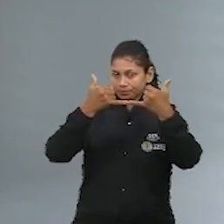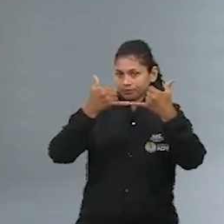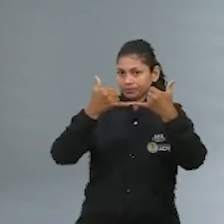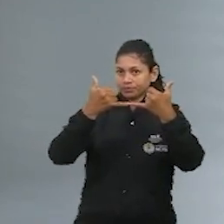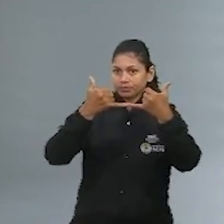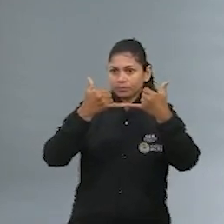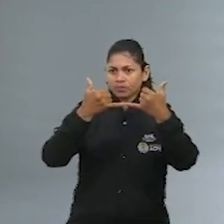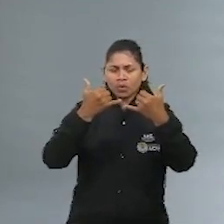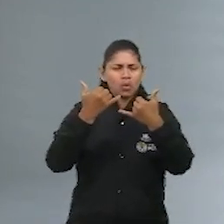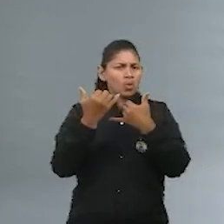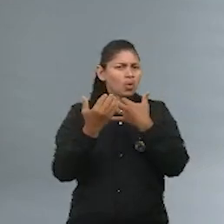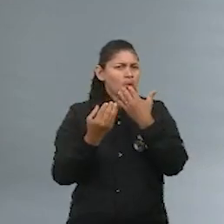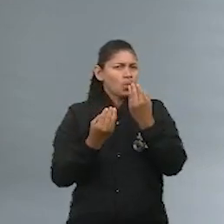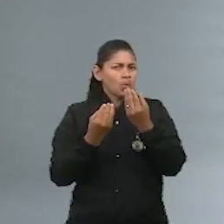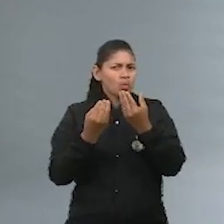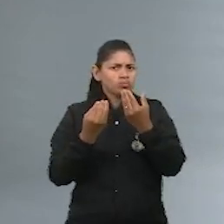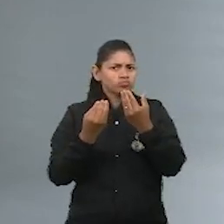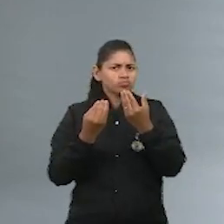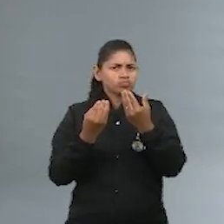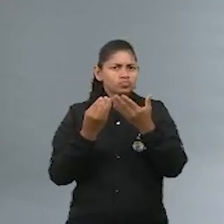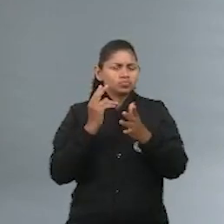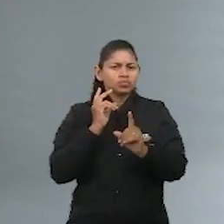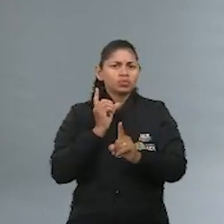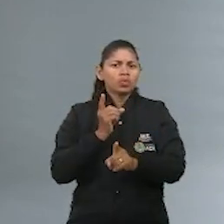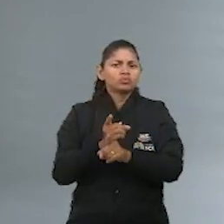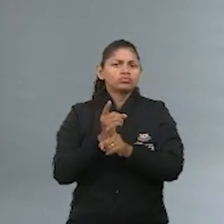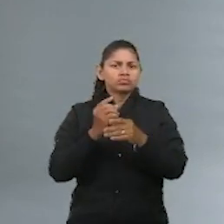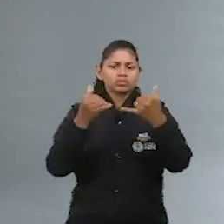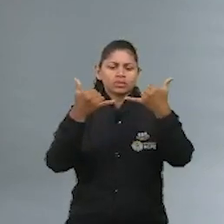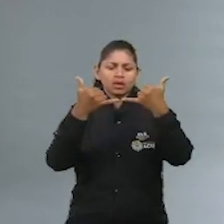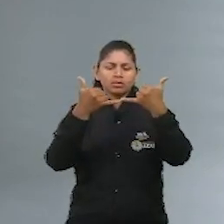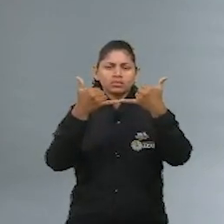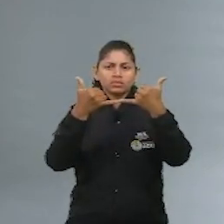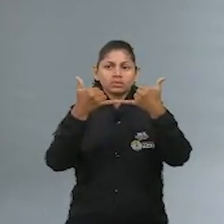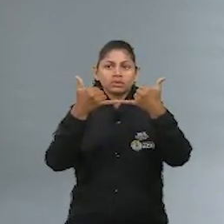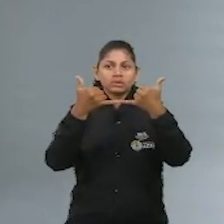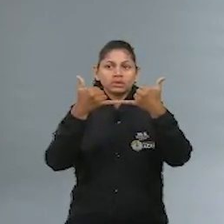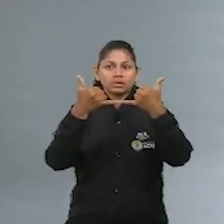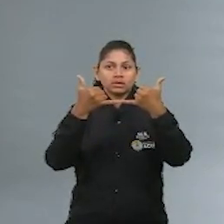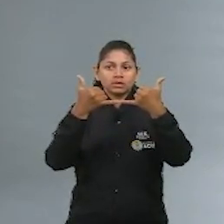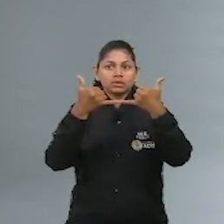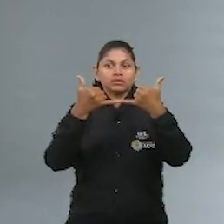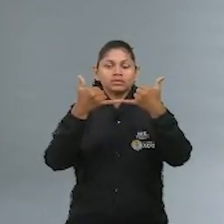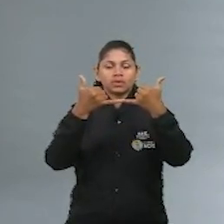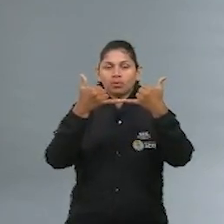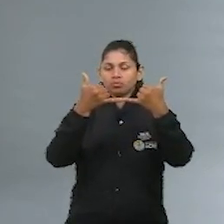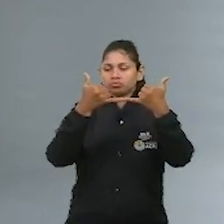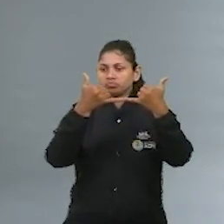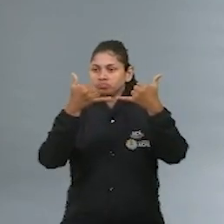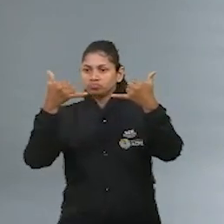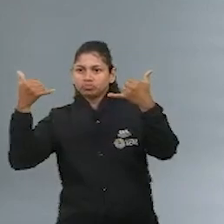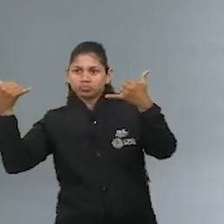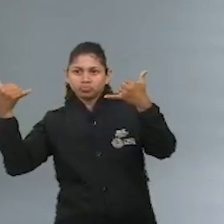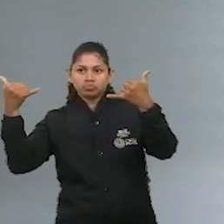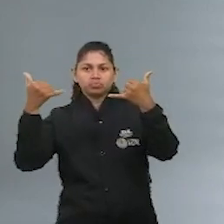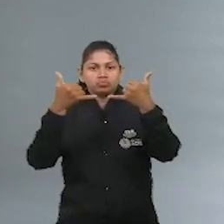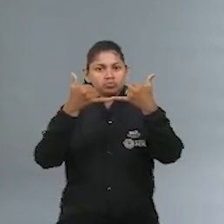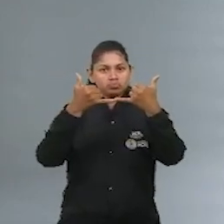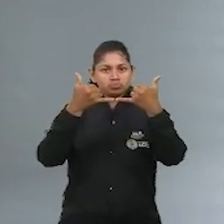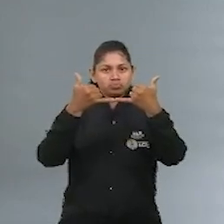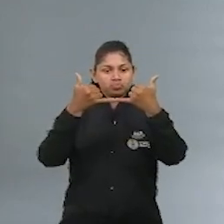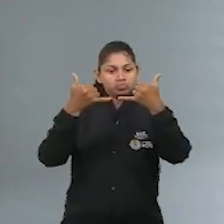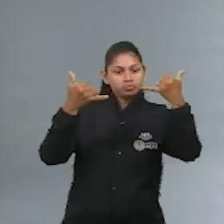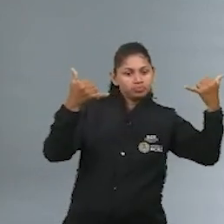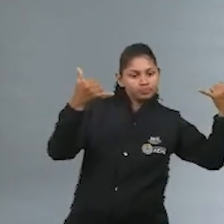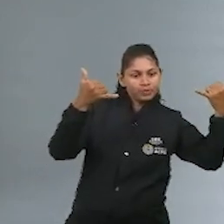identificar o braço? Eu vou interligar ele com outro ponto. Então, aqui eu vou ter um braço, daqui para cá eu vou ter outro